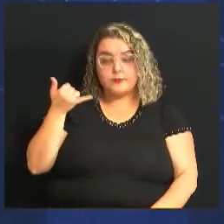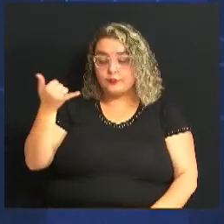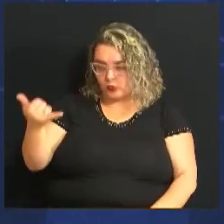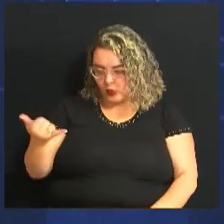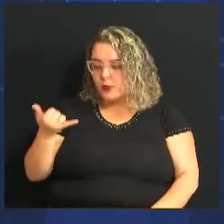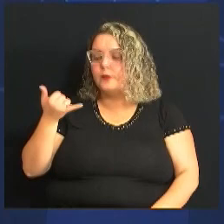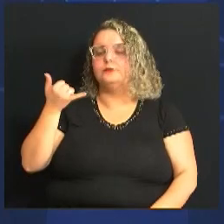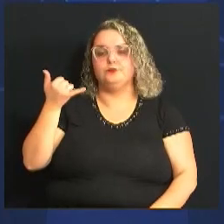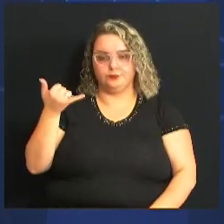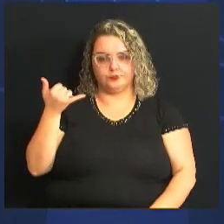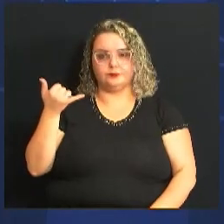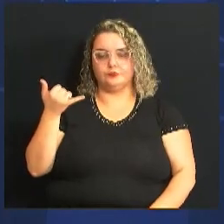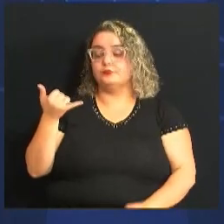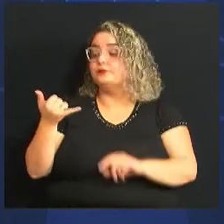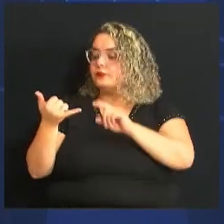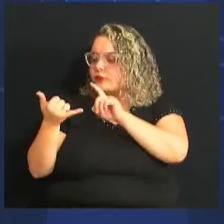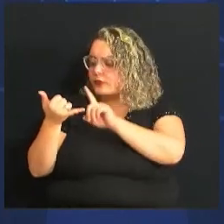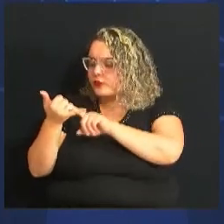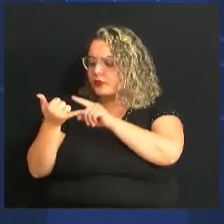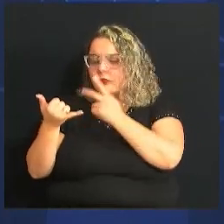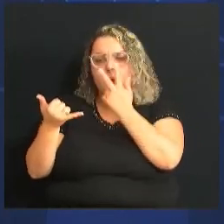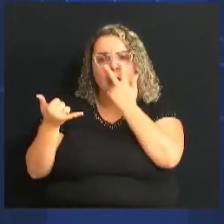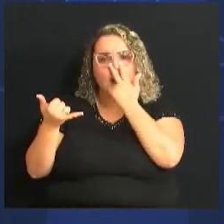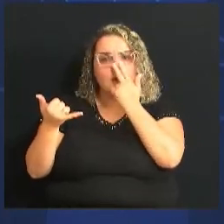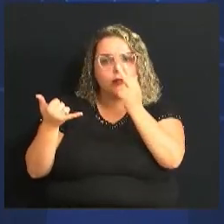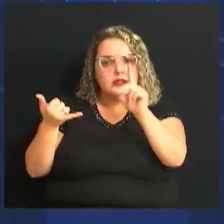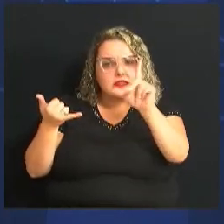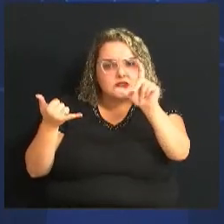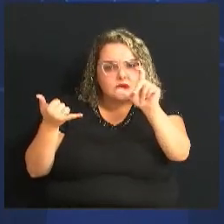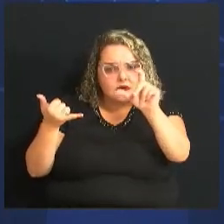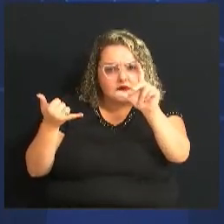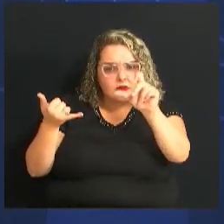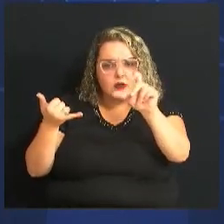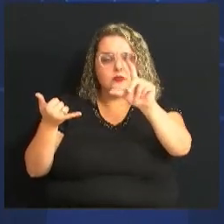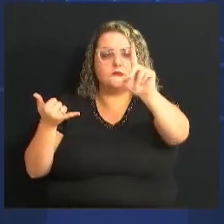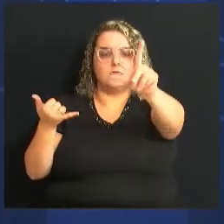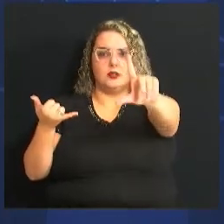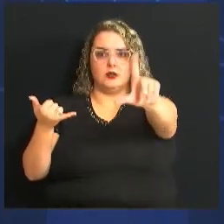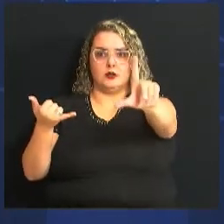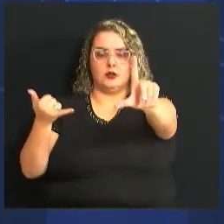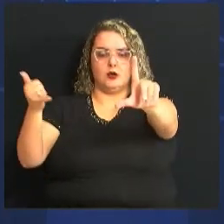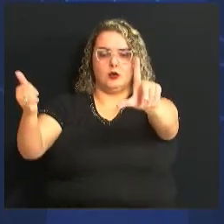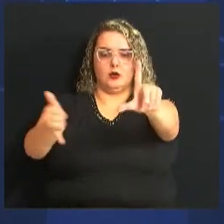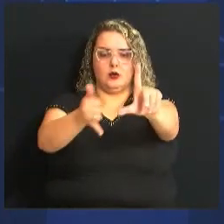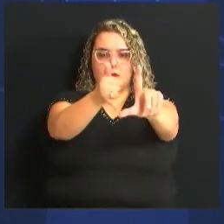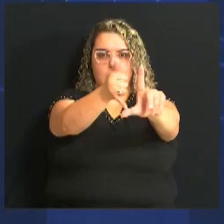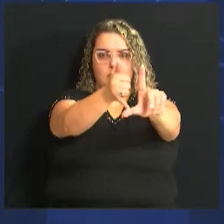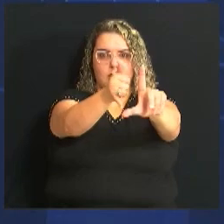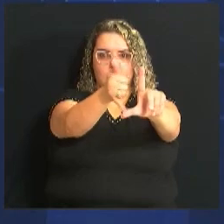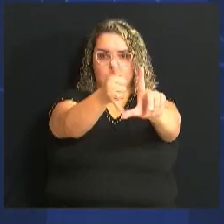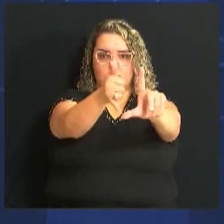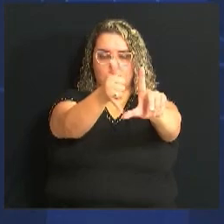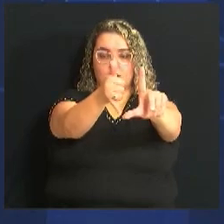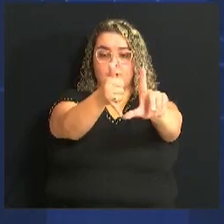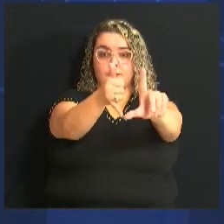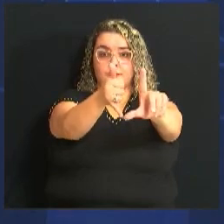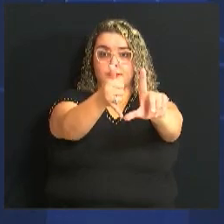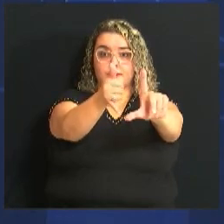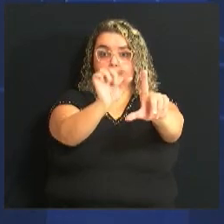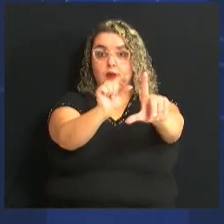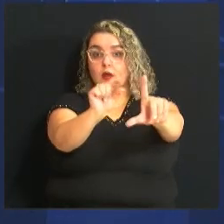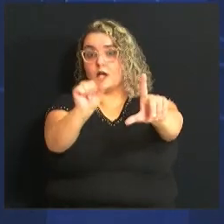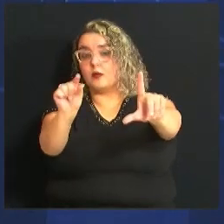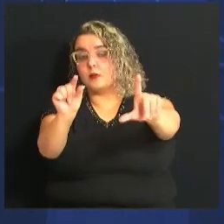Pegue o celular, abre a câmera como se fosse tirar uma foto mesmo, mas você aponta aqui, ó, para este QR Code, porque aí já